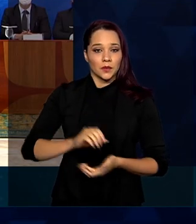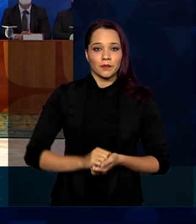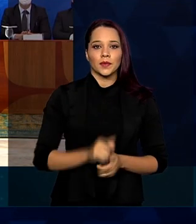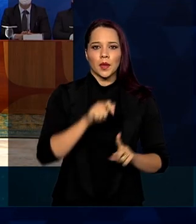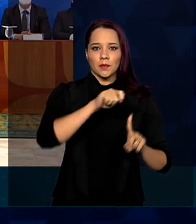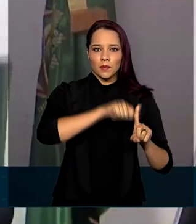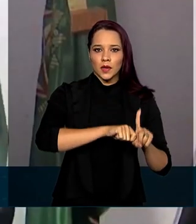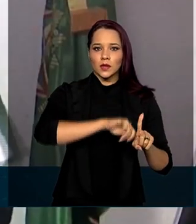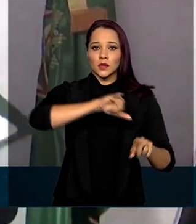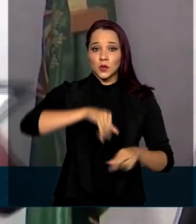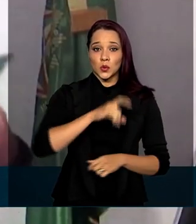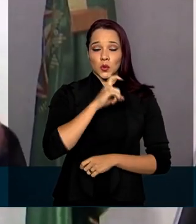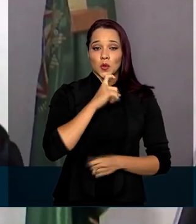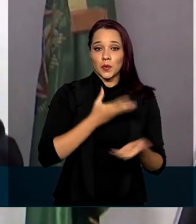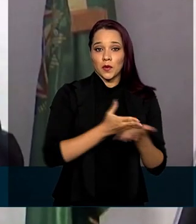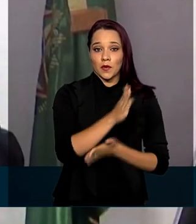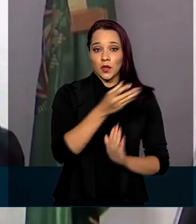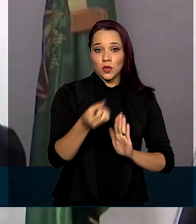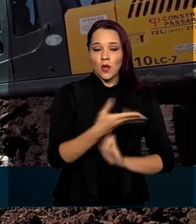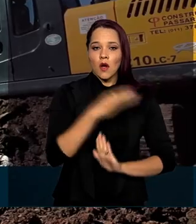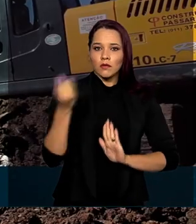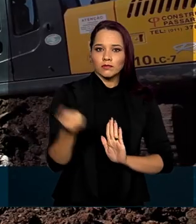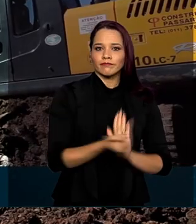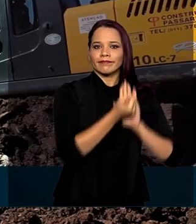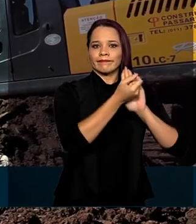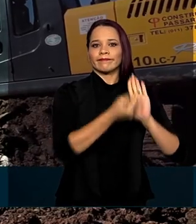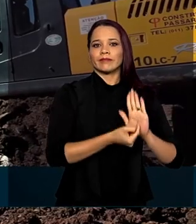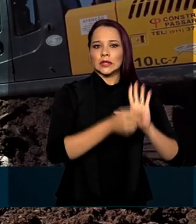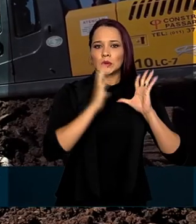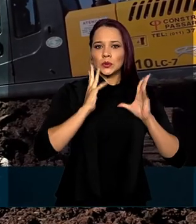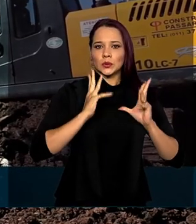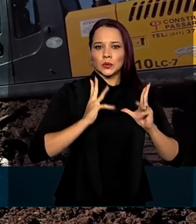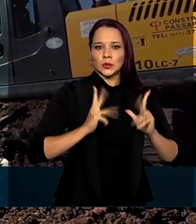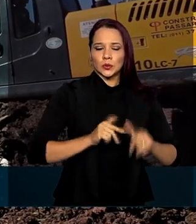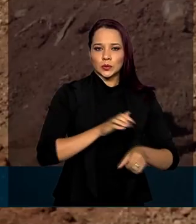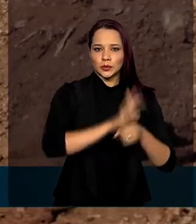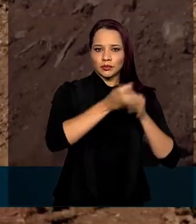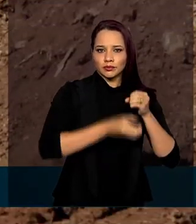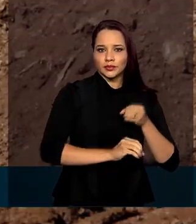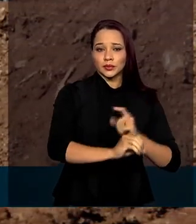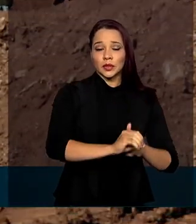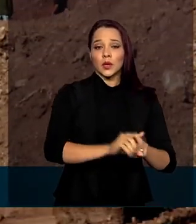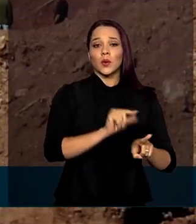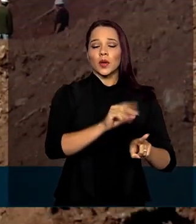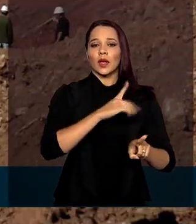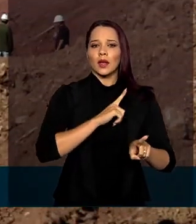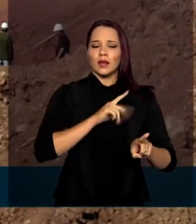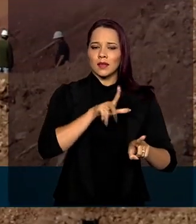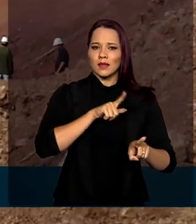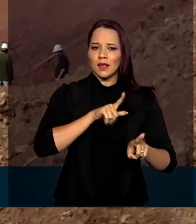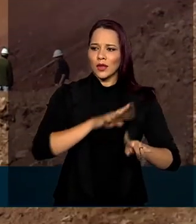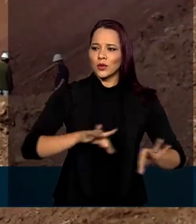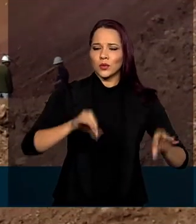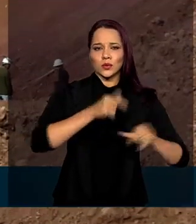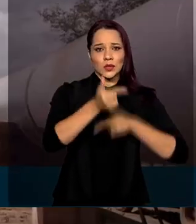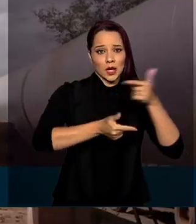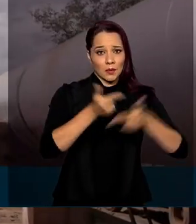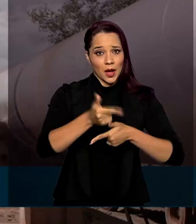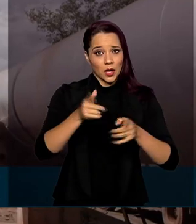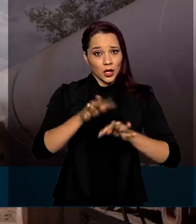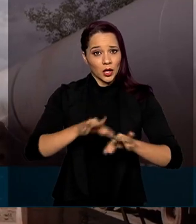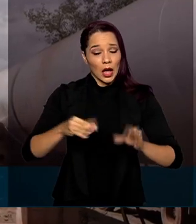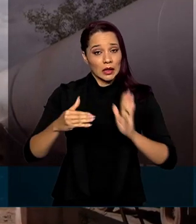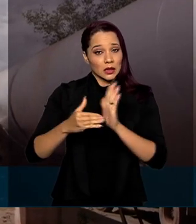julho, foi sancionado o novo marco legal do saneamento básico, que prevê a universalização dos serviços